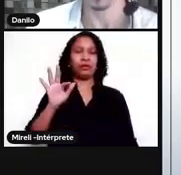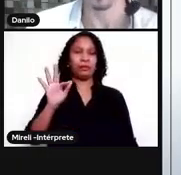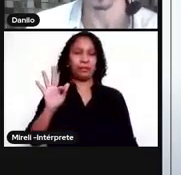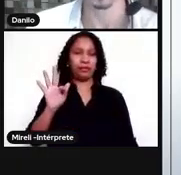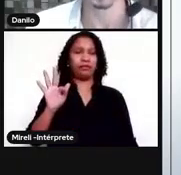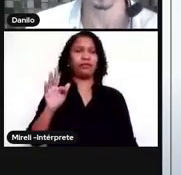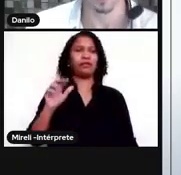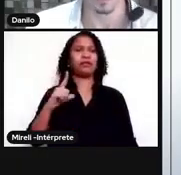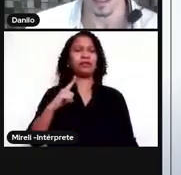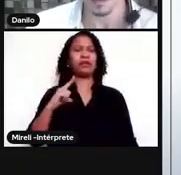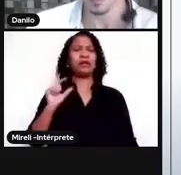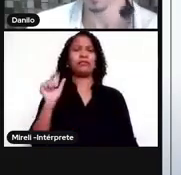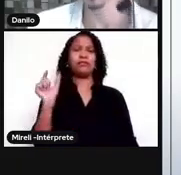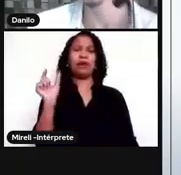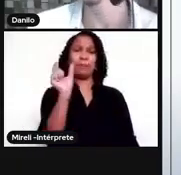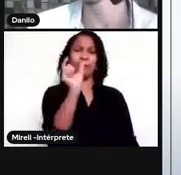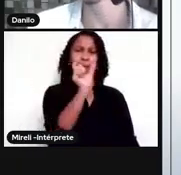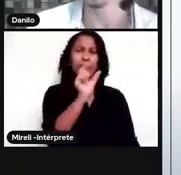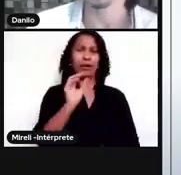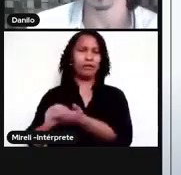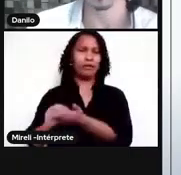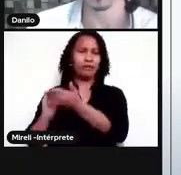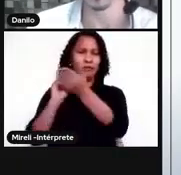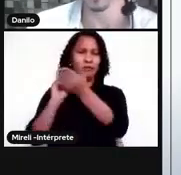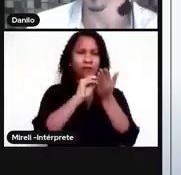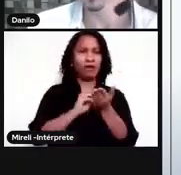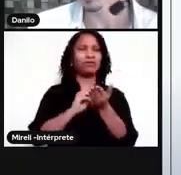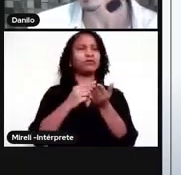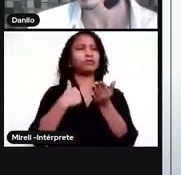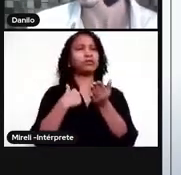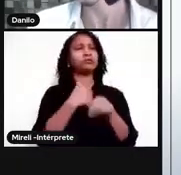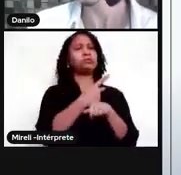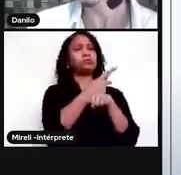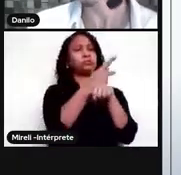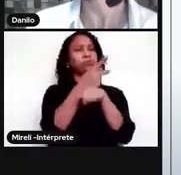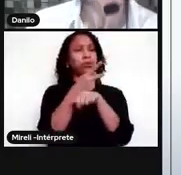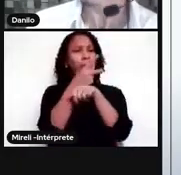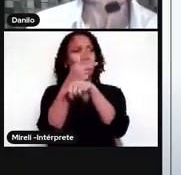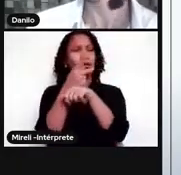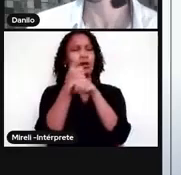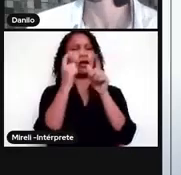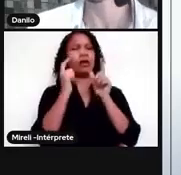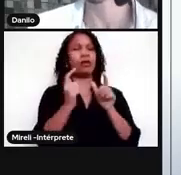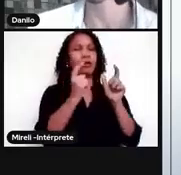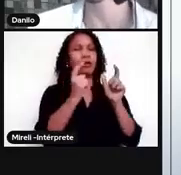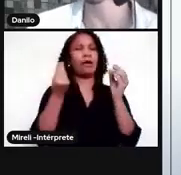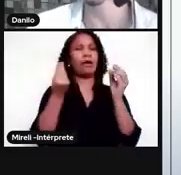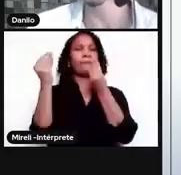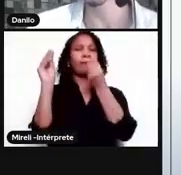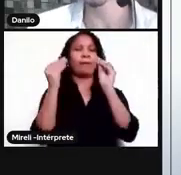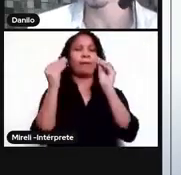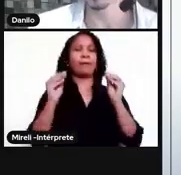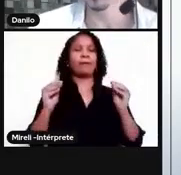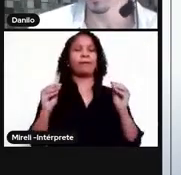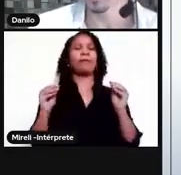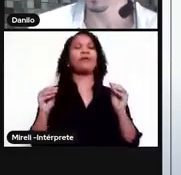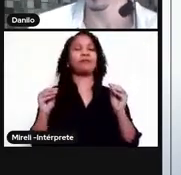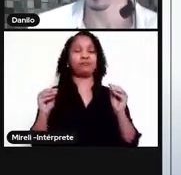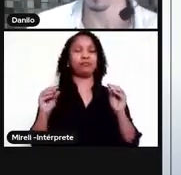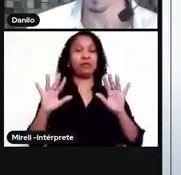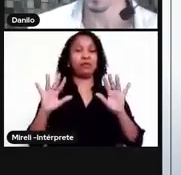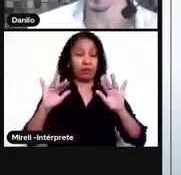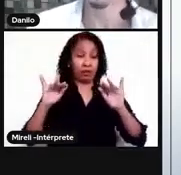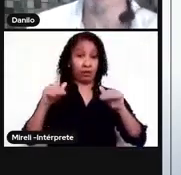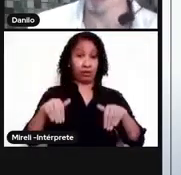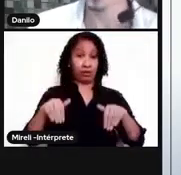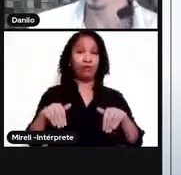preenchidas através das localidades, então foram buscadas localidades para preencher, e no final foram feitos